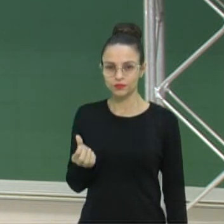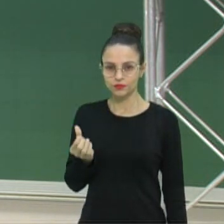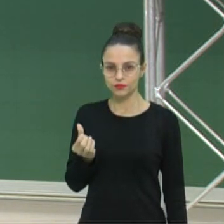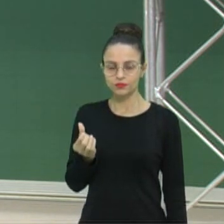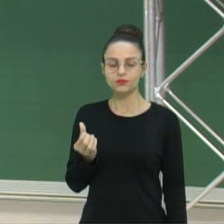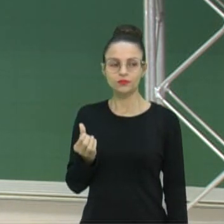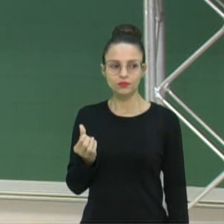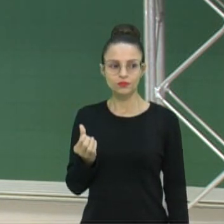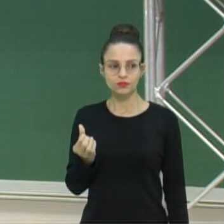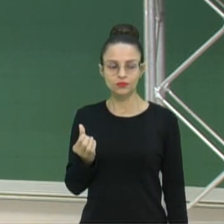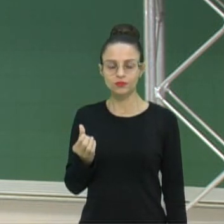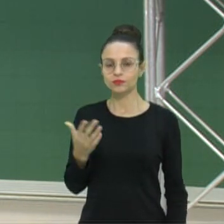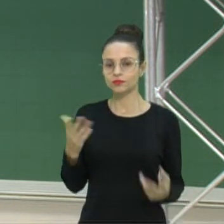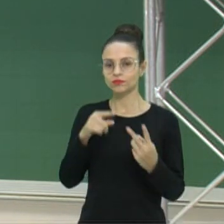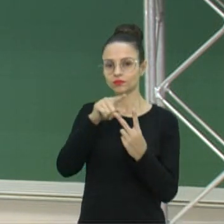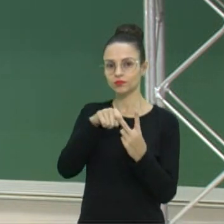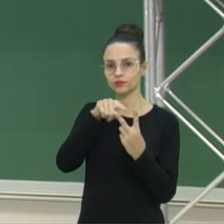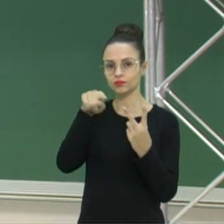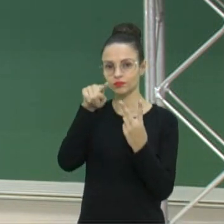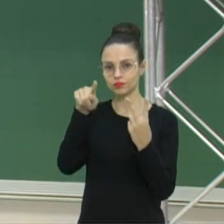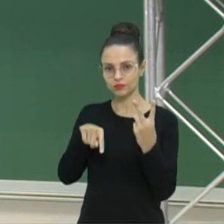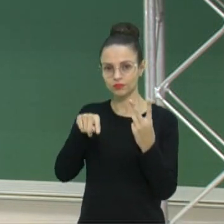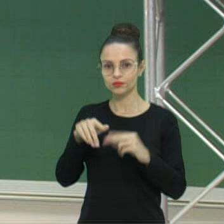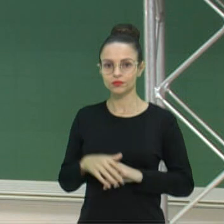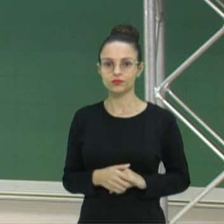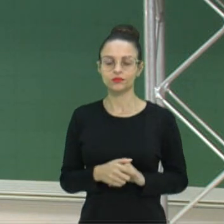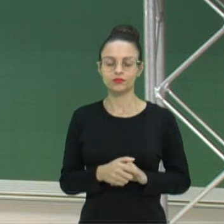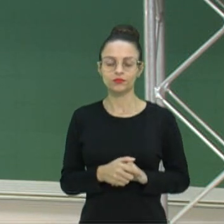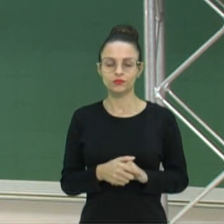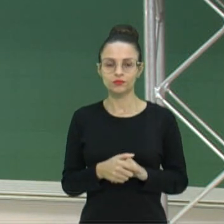0,16. Eu tiro a raiz do nosso amiguinho.